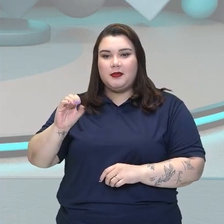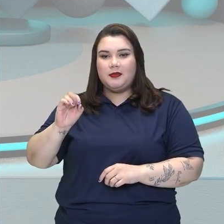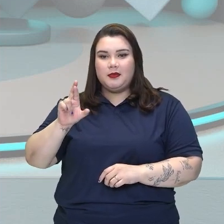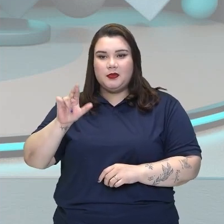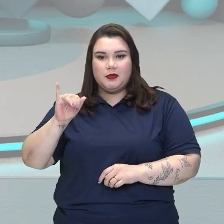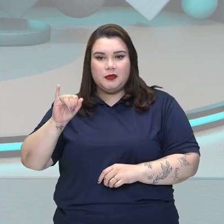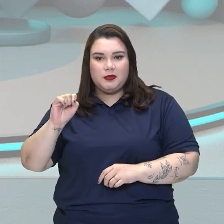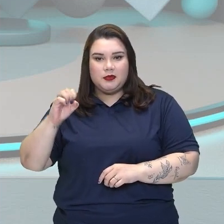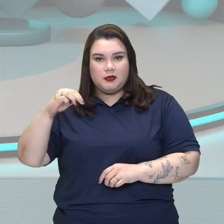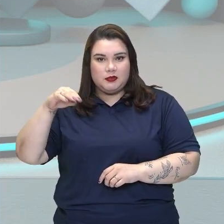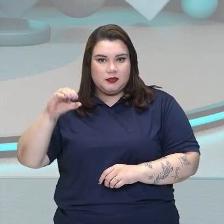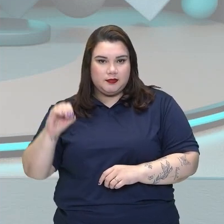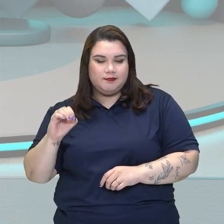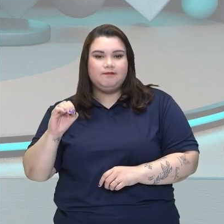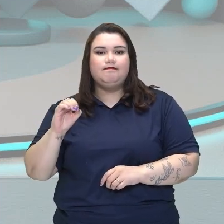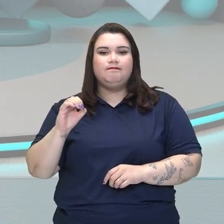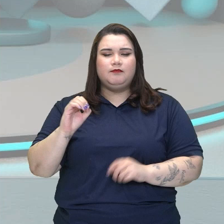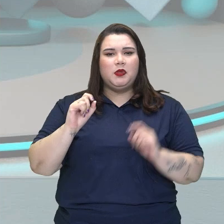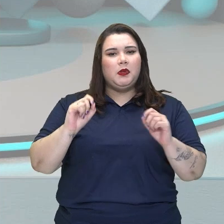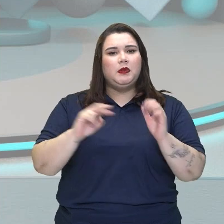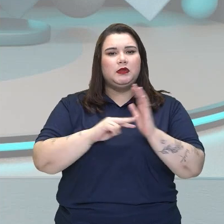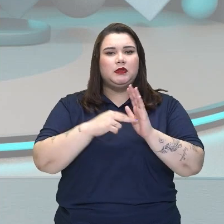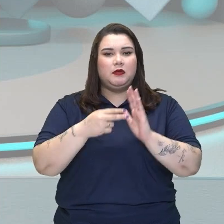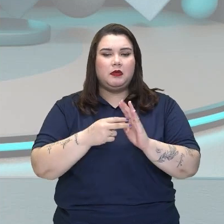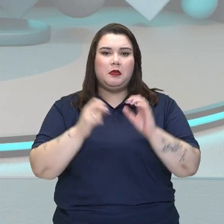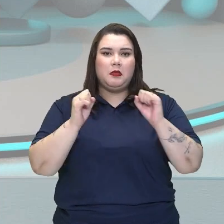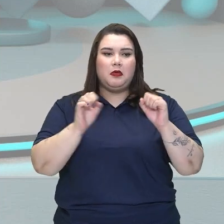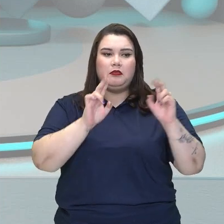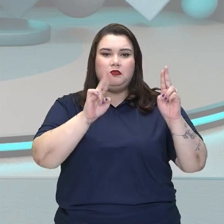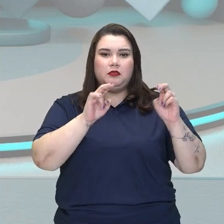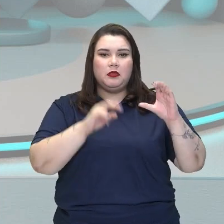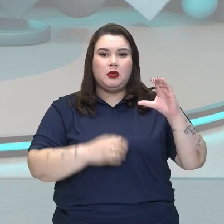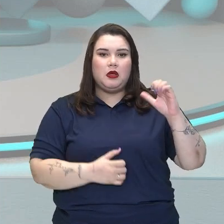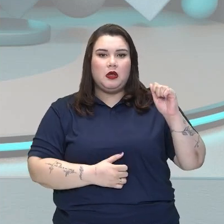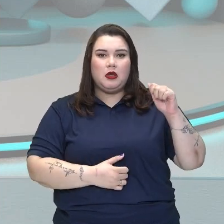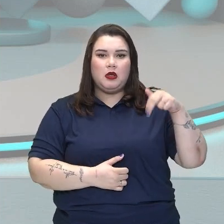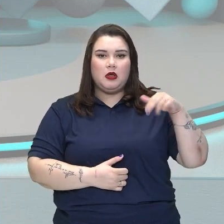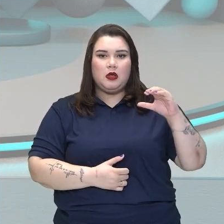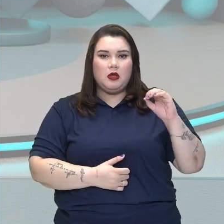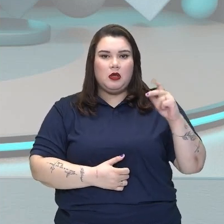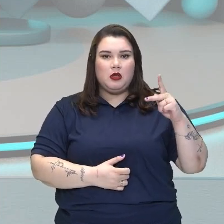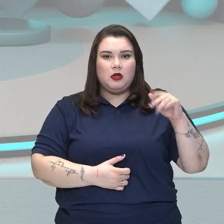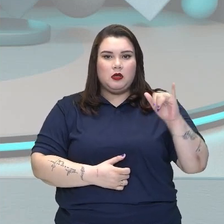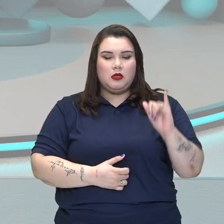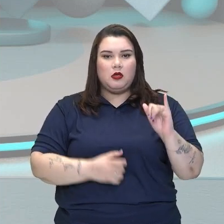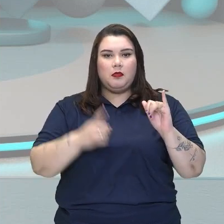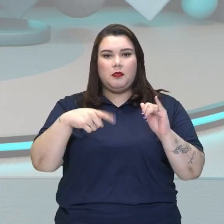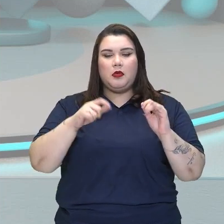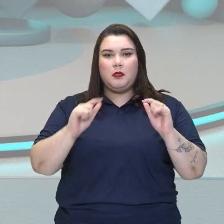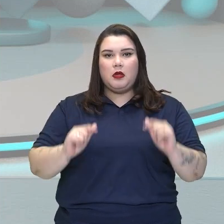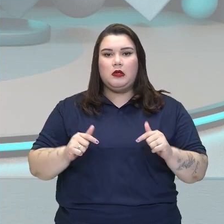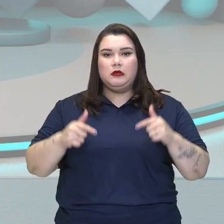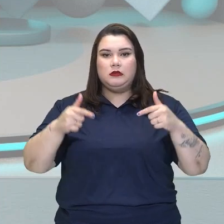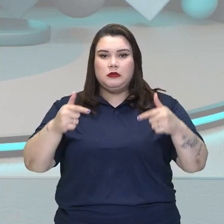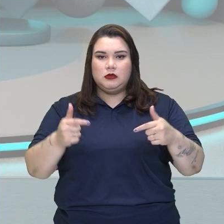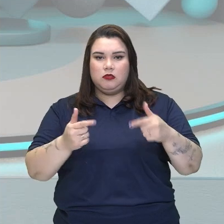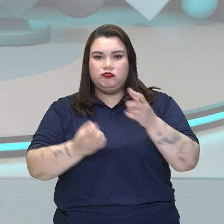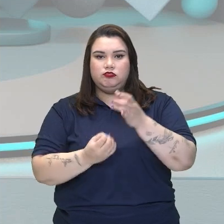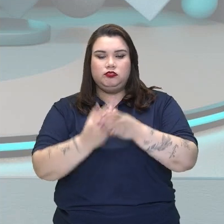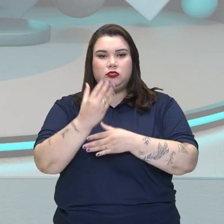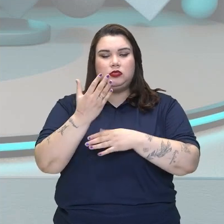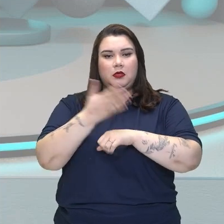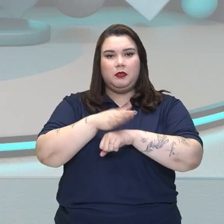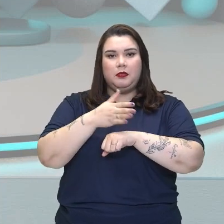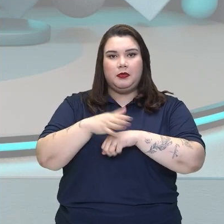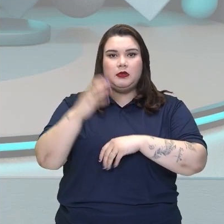como canop, não é isso? É uma atividade que teve sua origem nas práticas científicas, mas é mais conhecido como